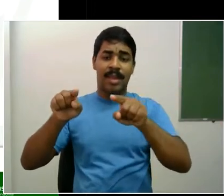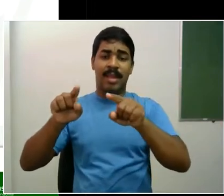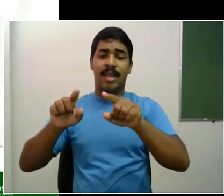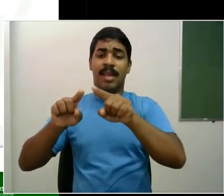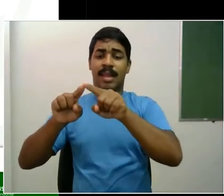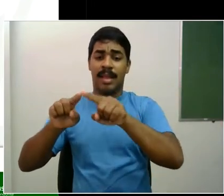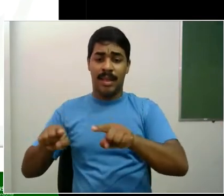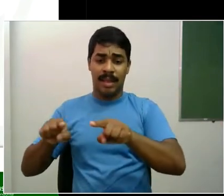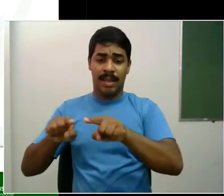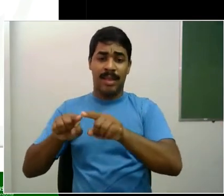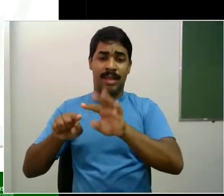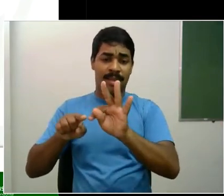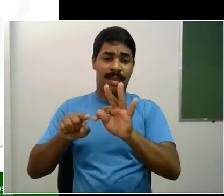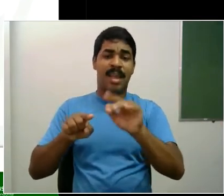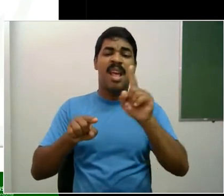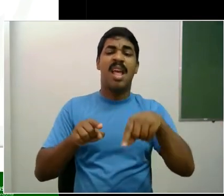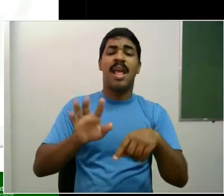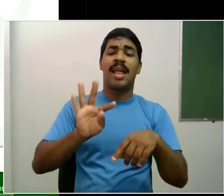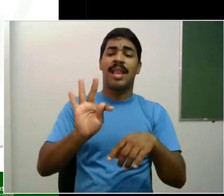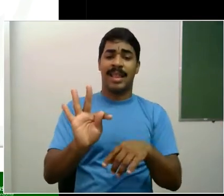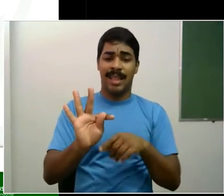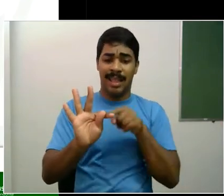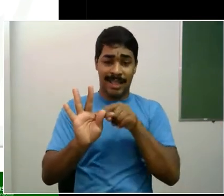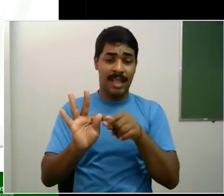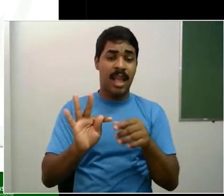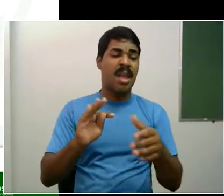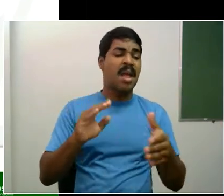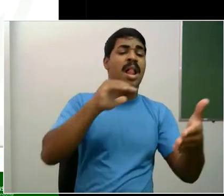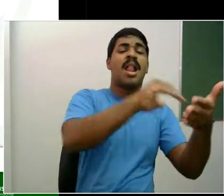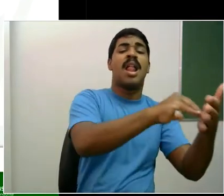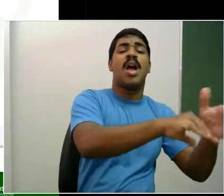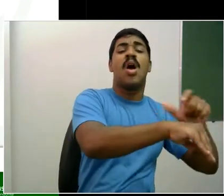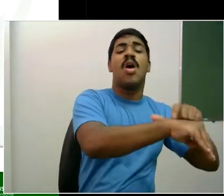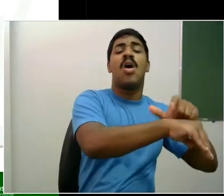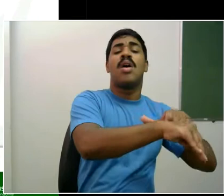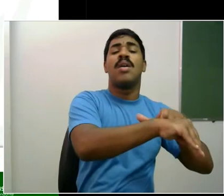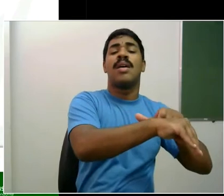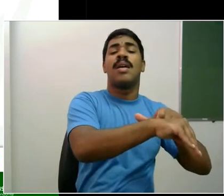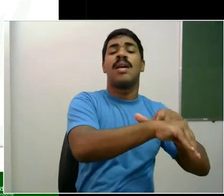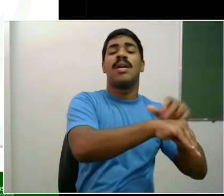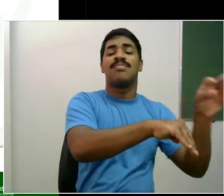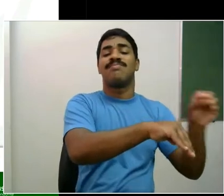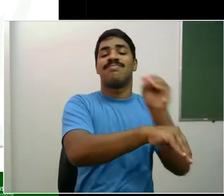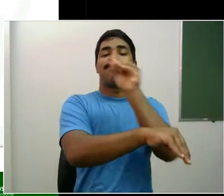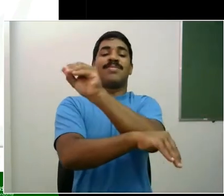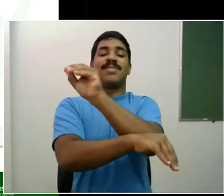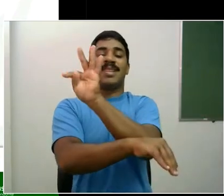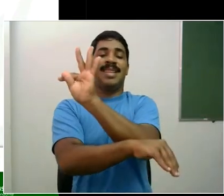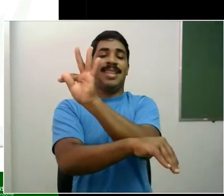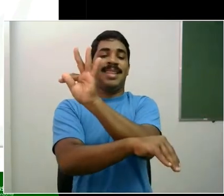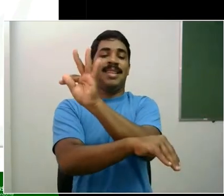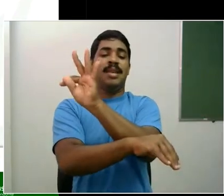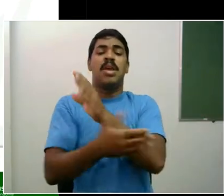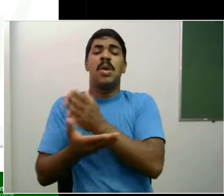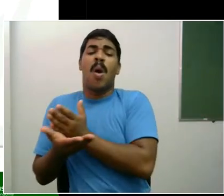tempo final menos o tempo inicial. Tá? Aliás, o tempo ele